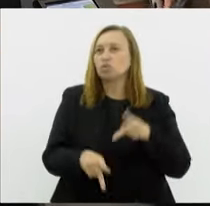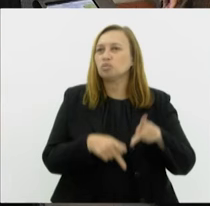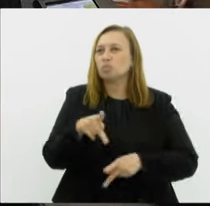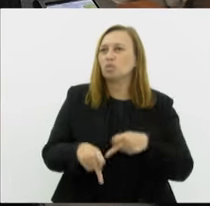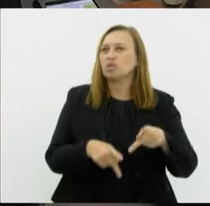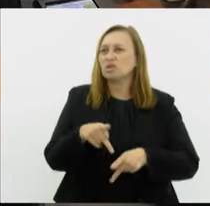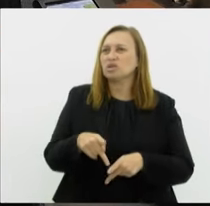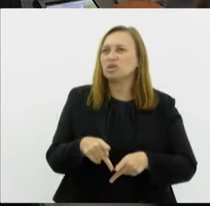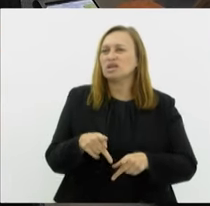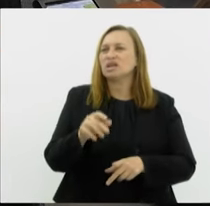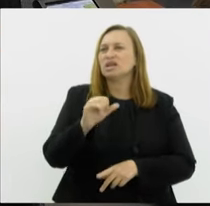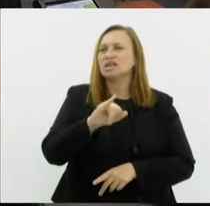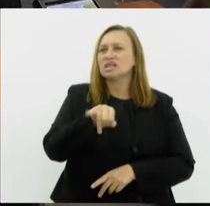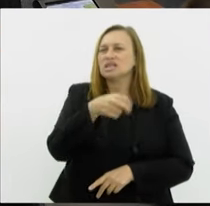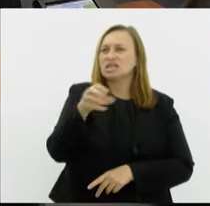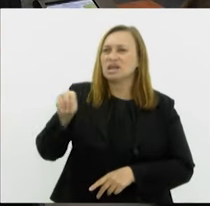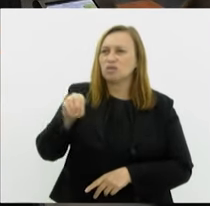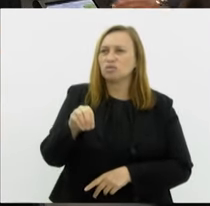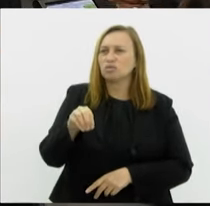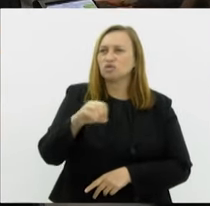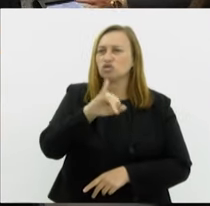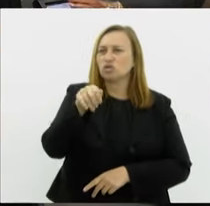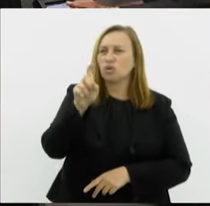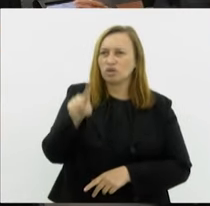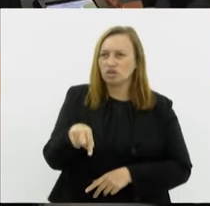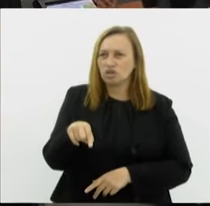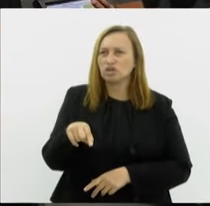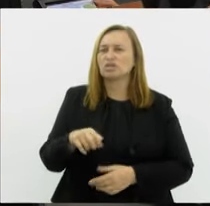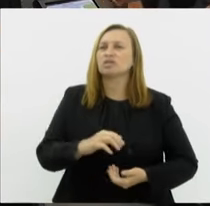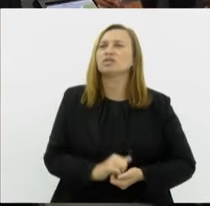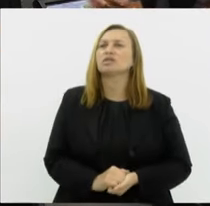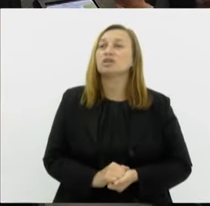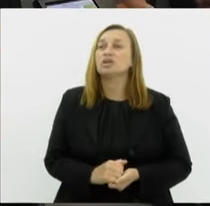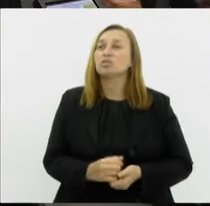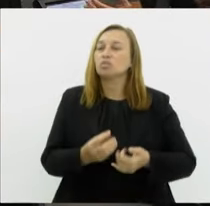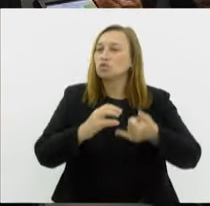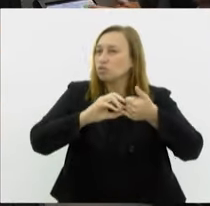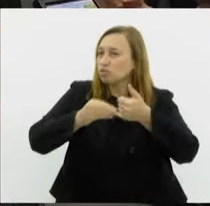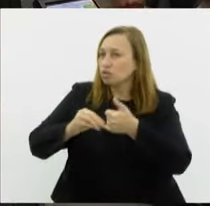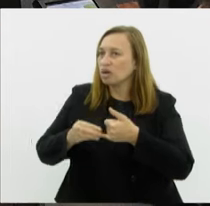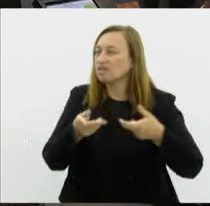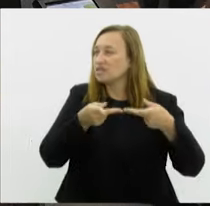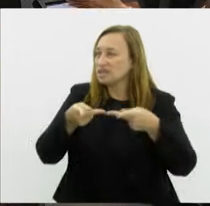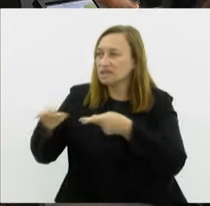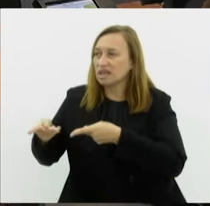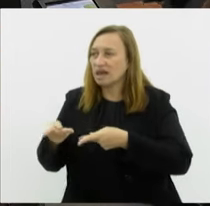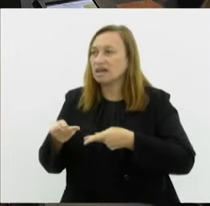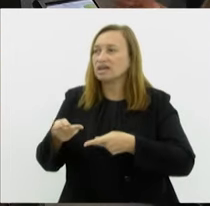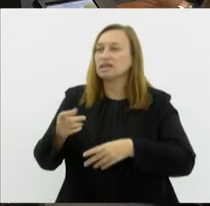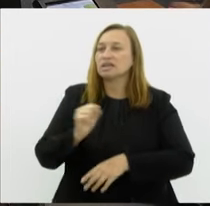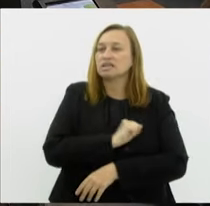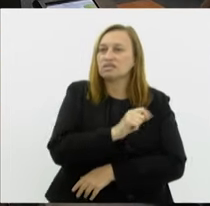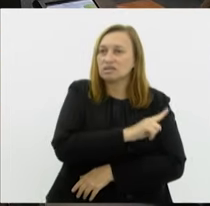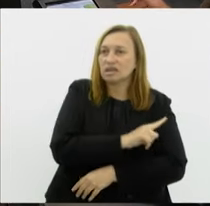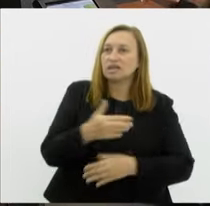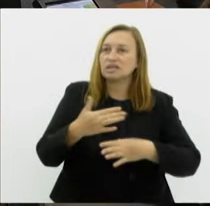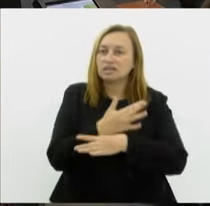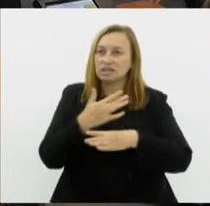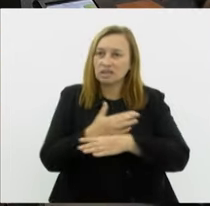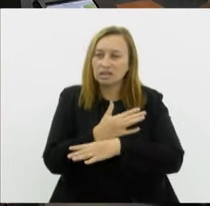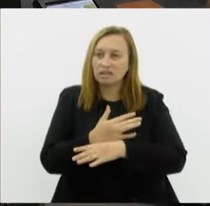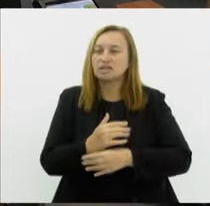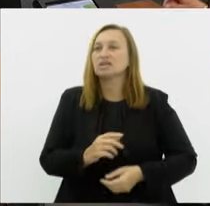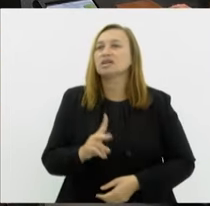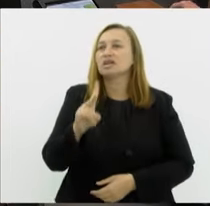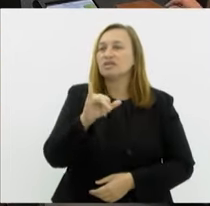Jorge é um grande guerreiro e pude percorrer várias feijoadas na cidade de São Gonçalo, também aqui em Vila Isabel. E, por